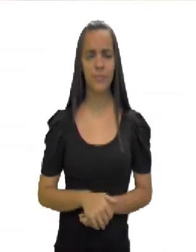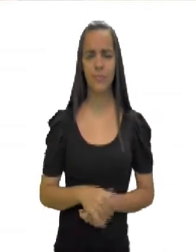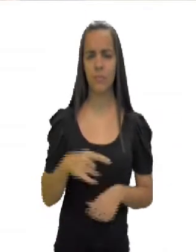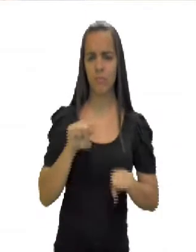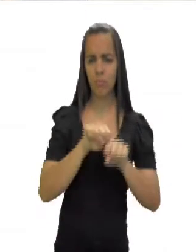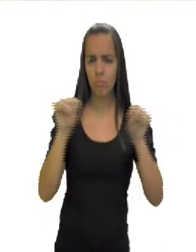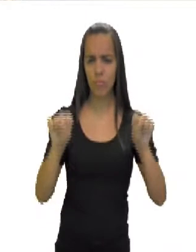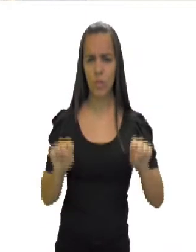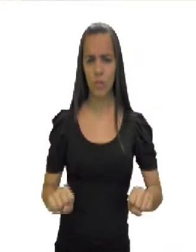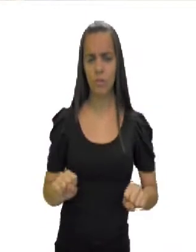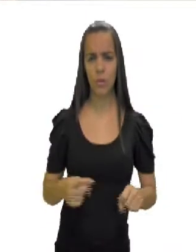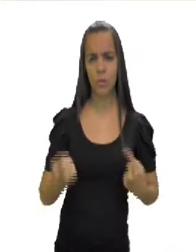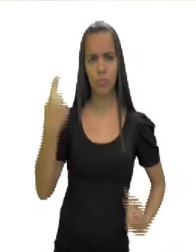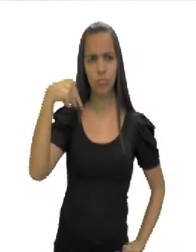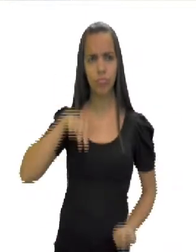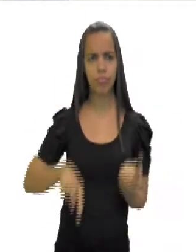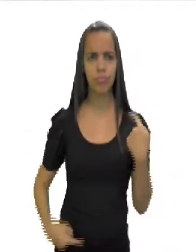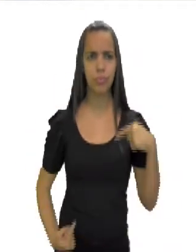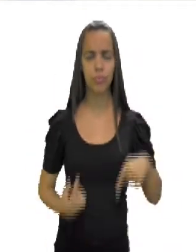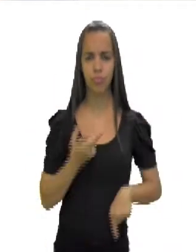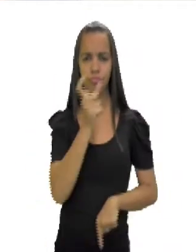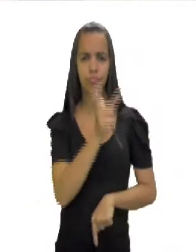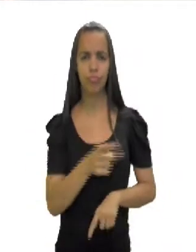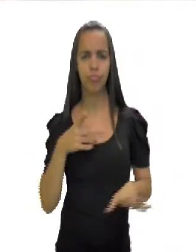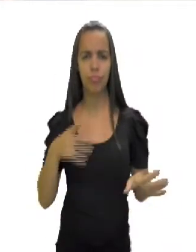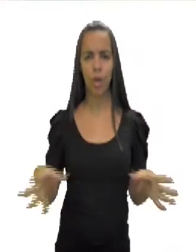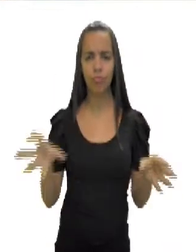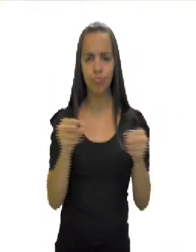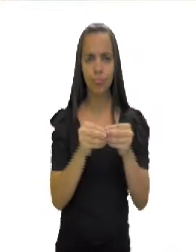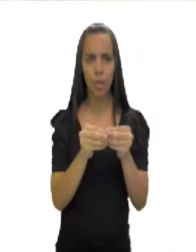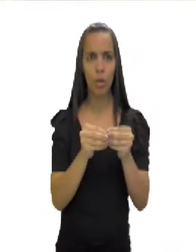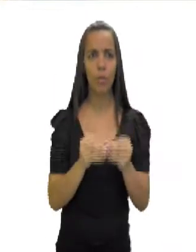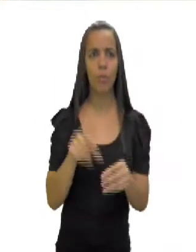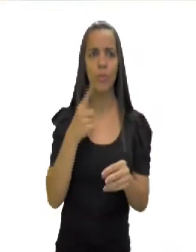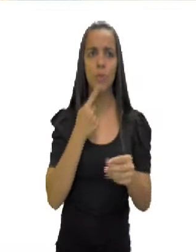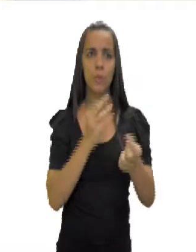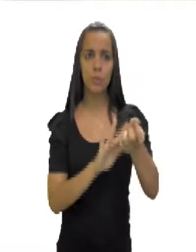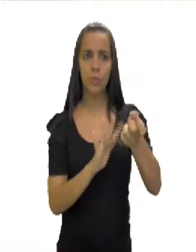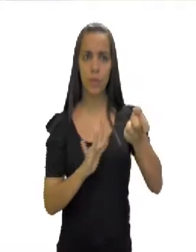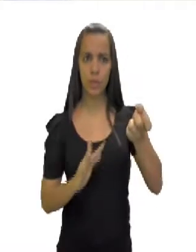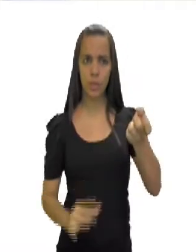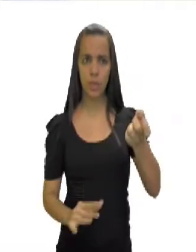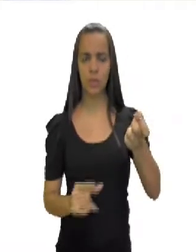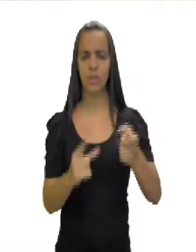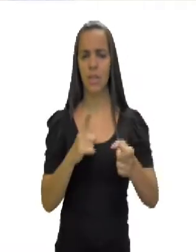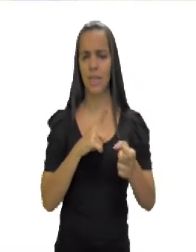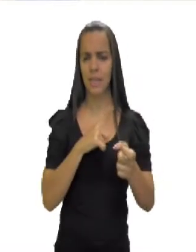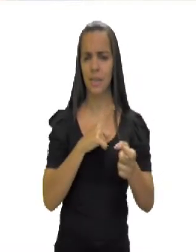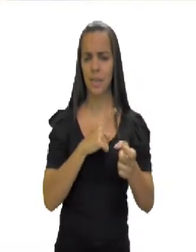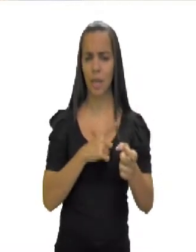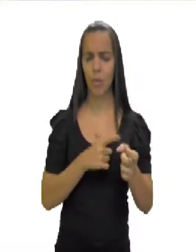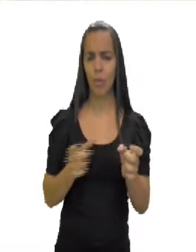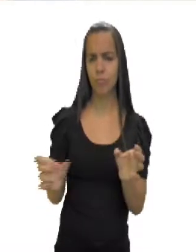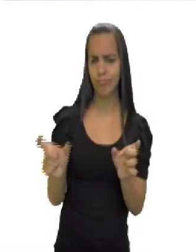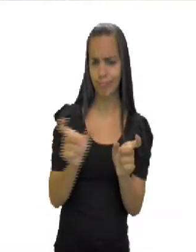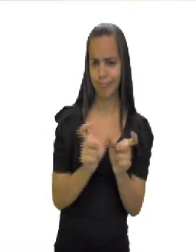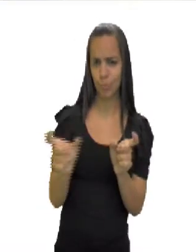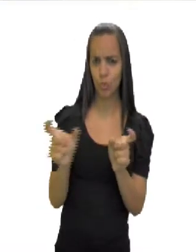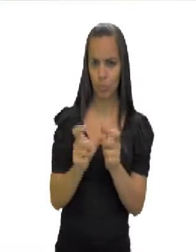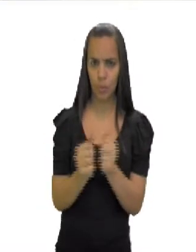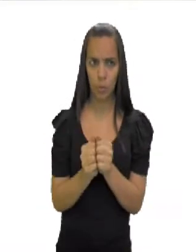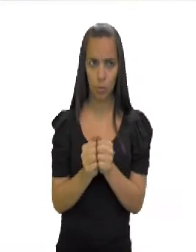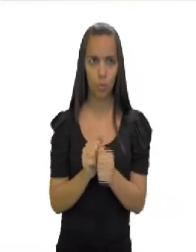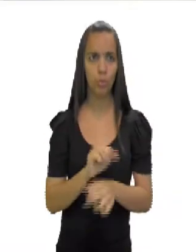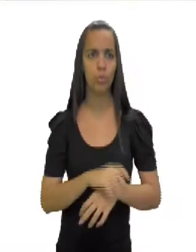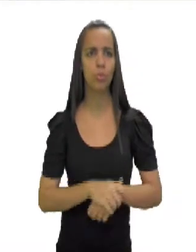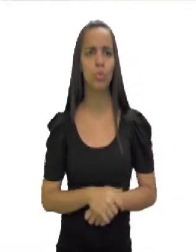sistema circulatório humano é composto pelo sangue e os condutores, que são as veias e as artérias e